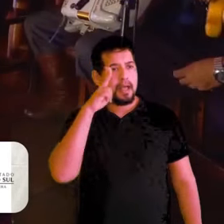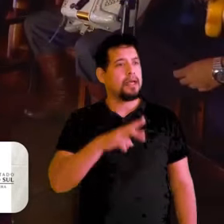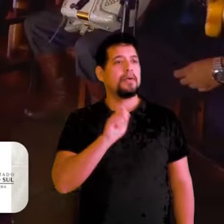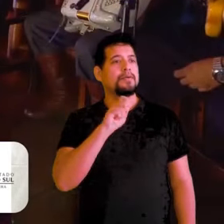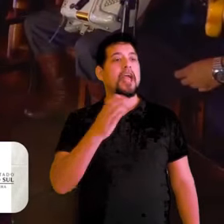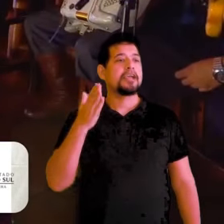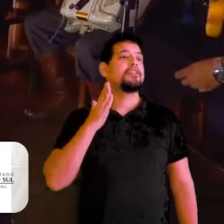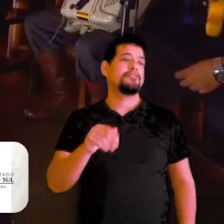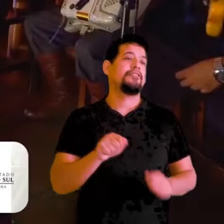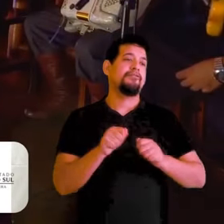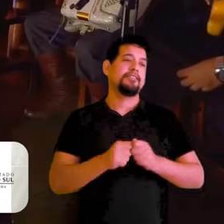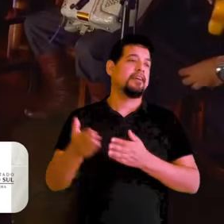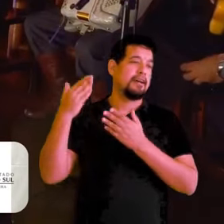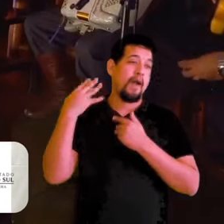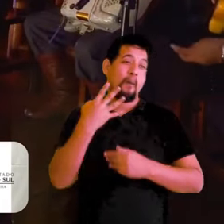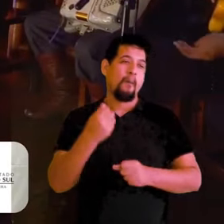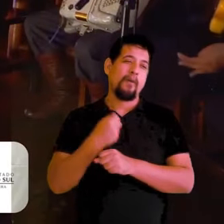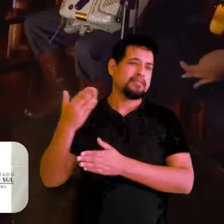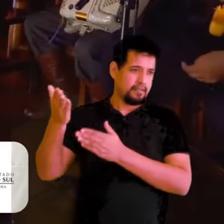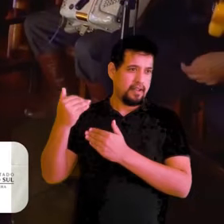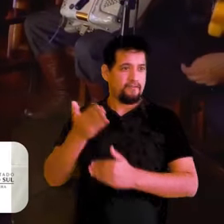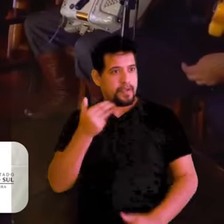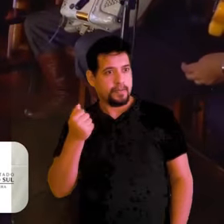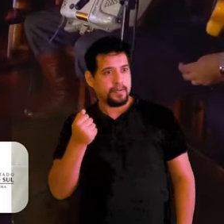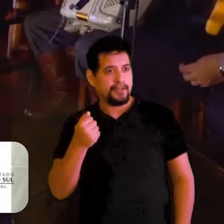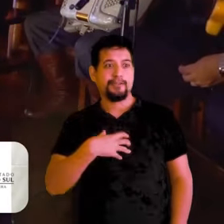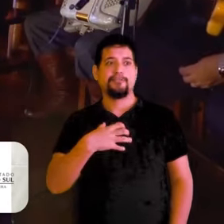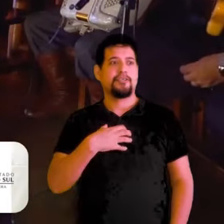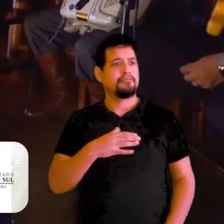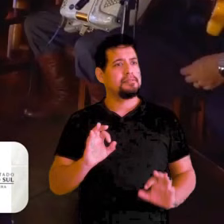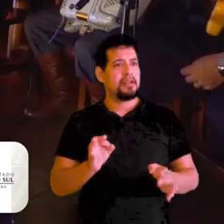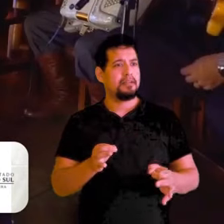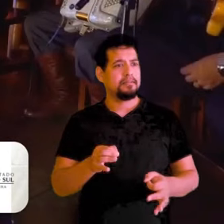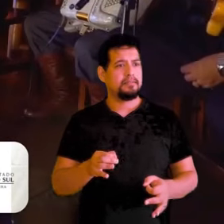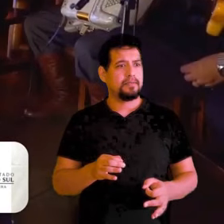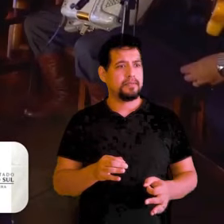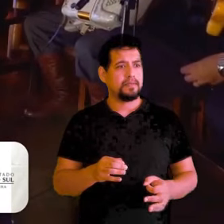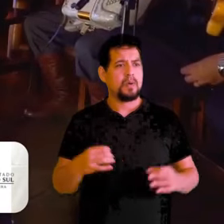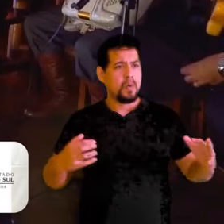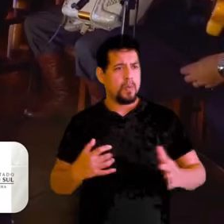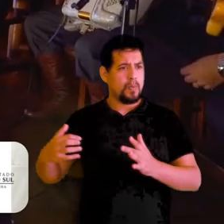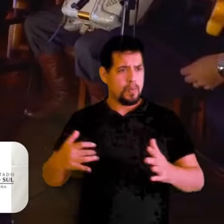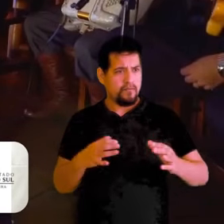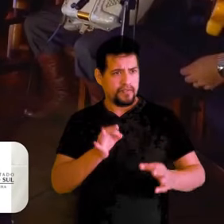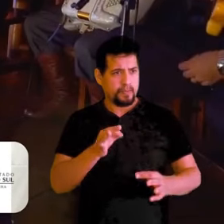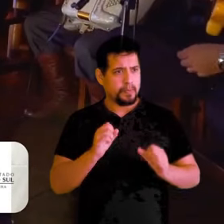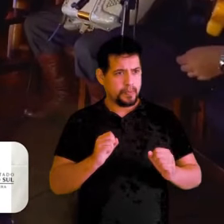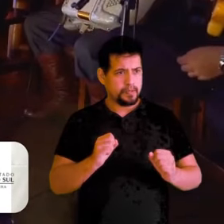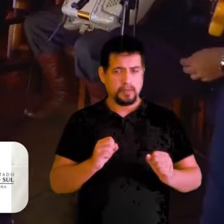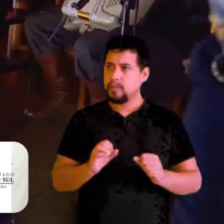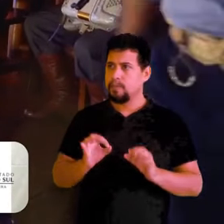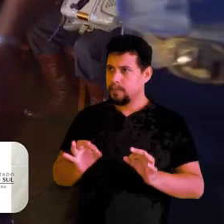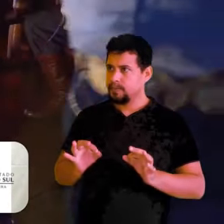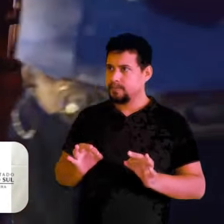Vamos relembrar aquela que a gente tocava há 4 anos atrás, do jeito que deu ali, um barulhão de cordiano? Vamos em frente.